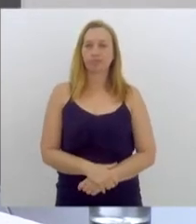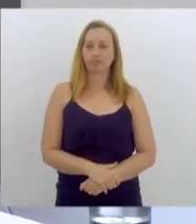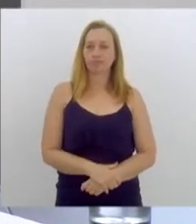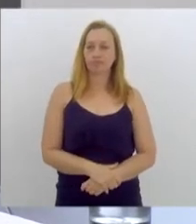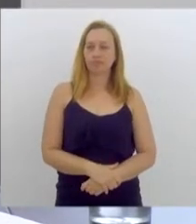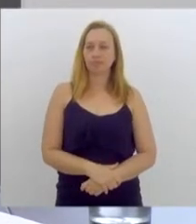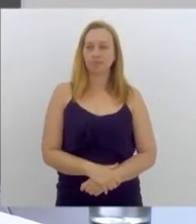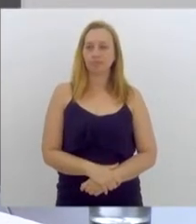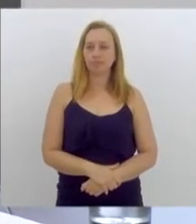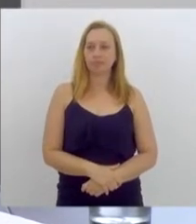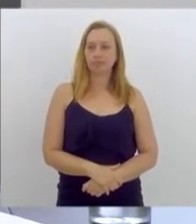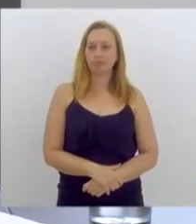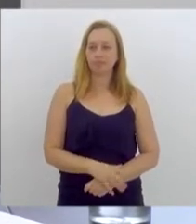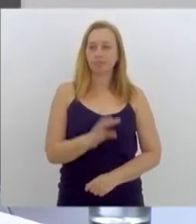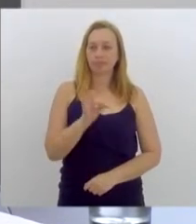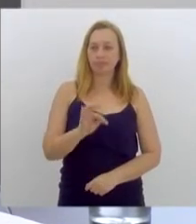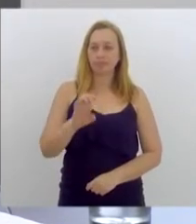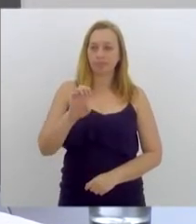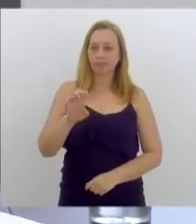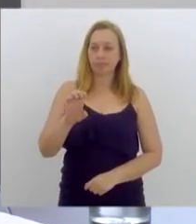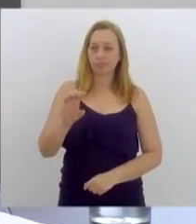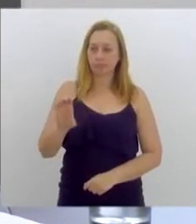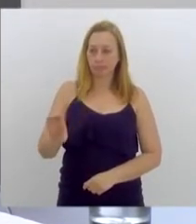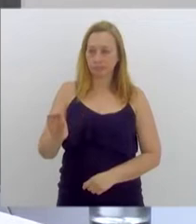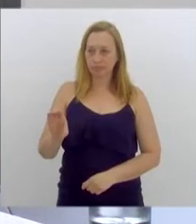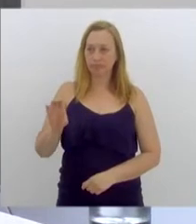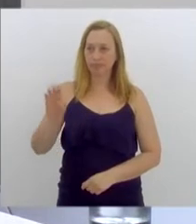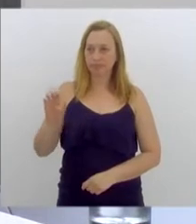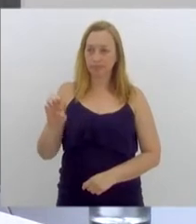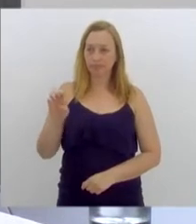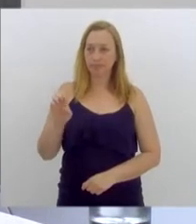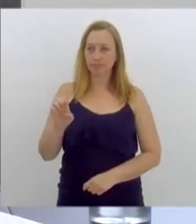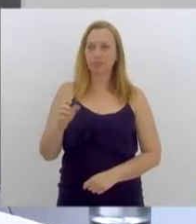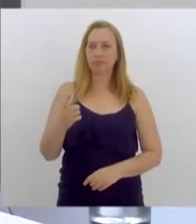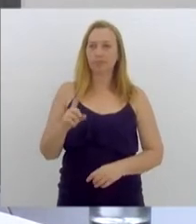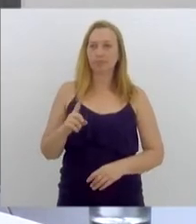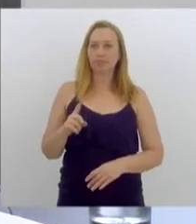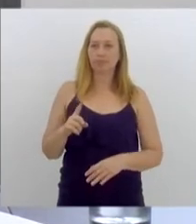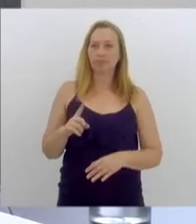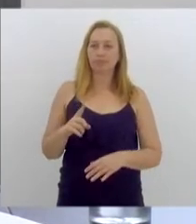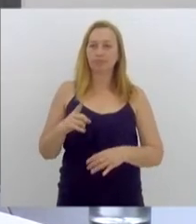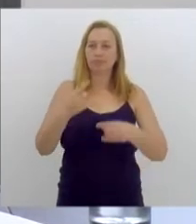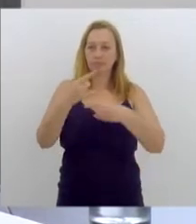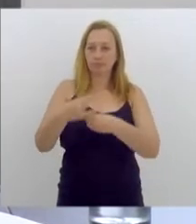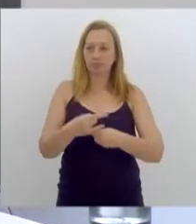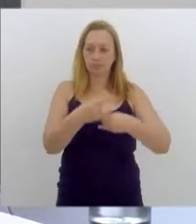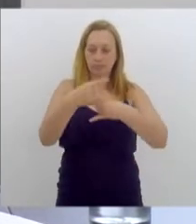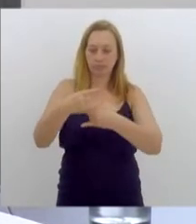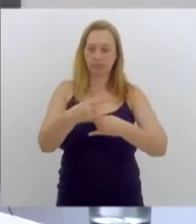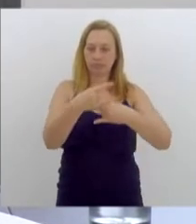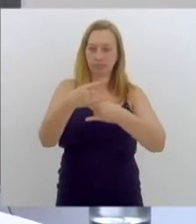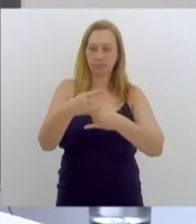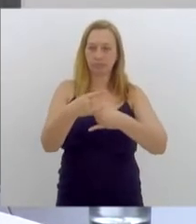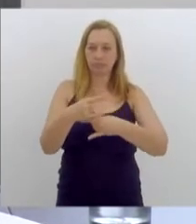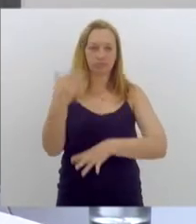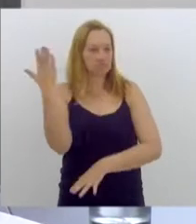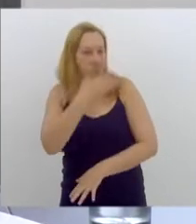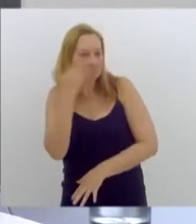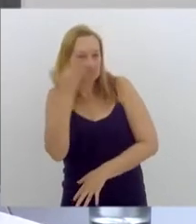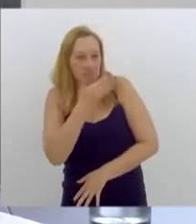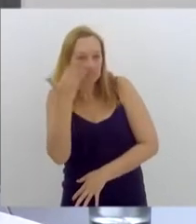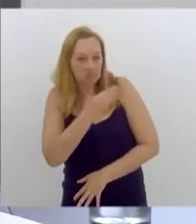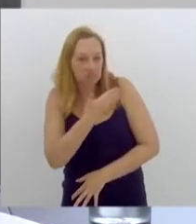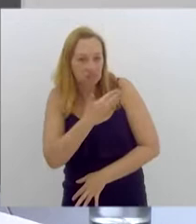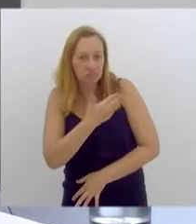o TCE ficou de entrar aqui pelo zoom que ainda não tenho aqui